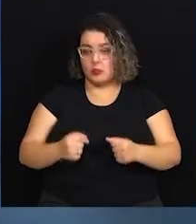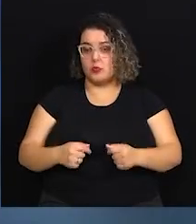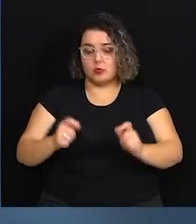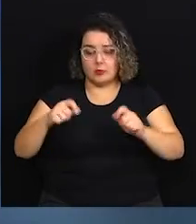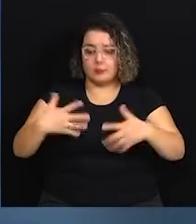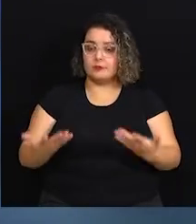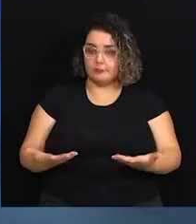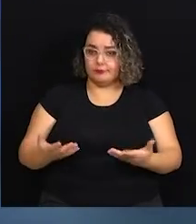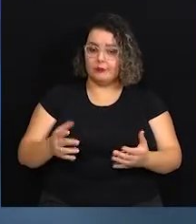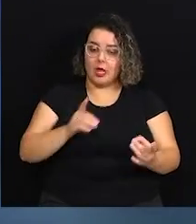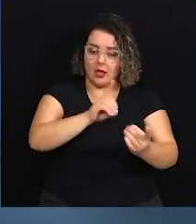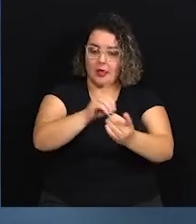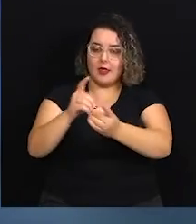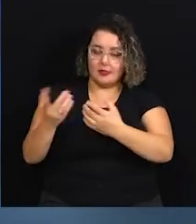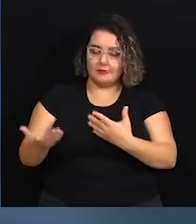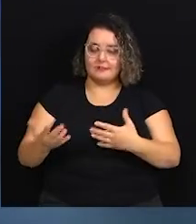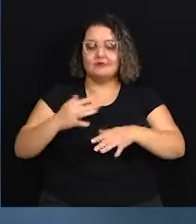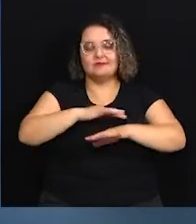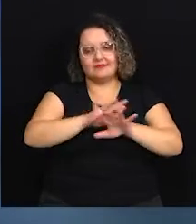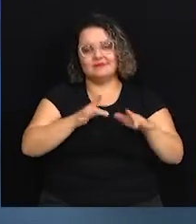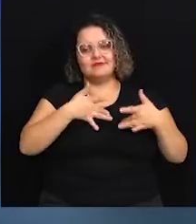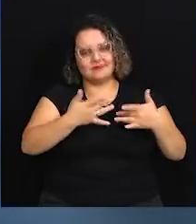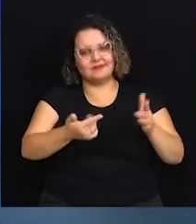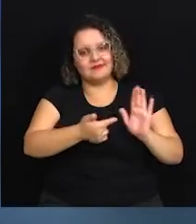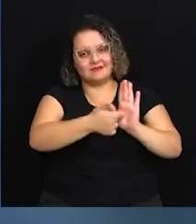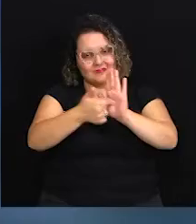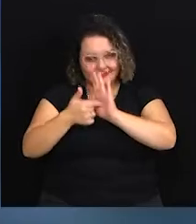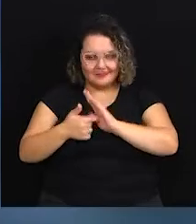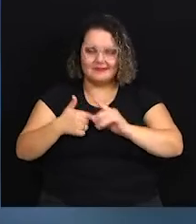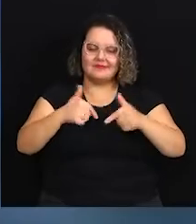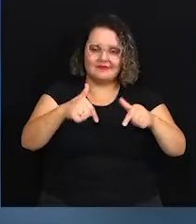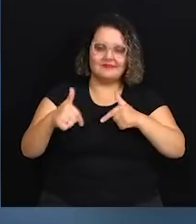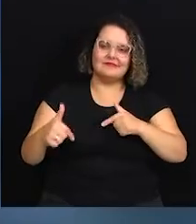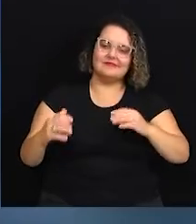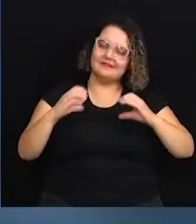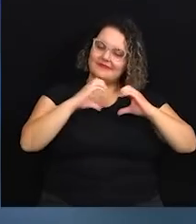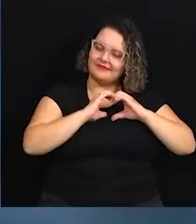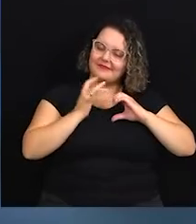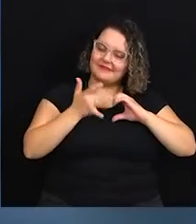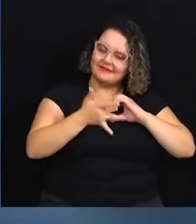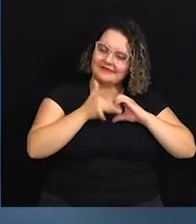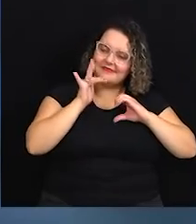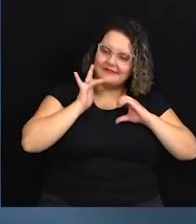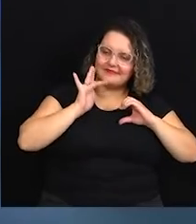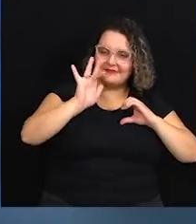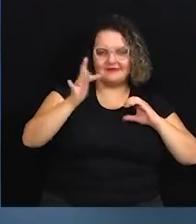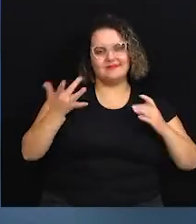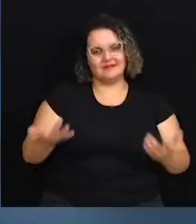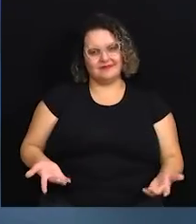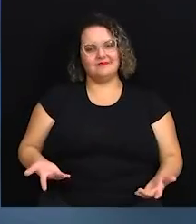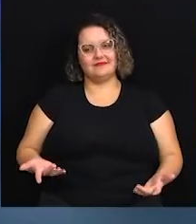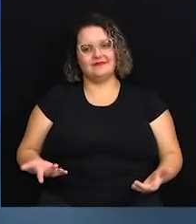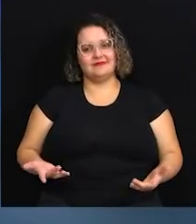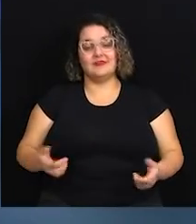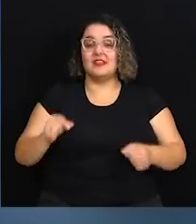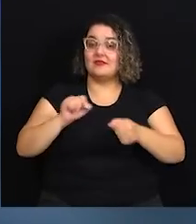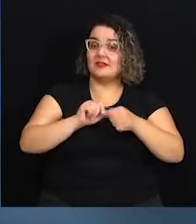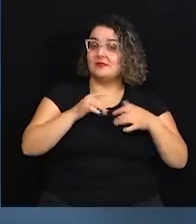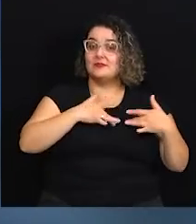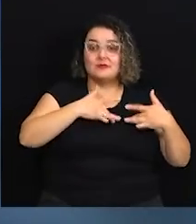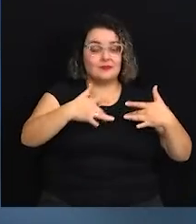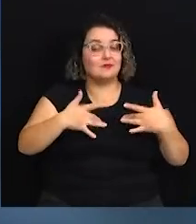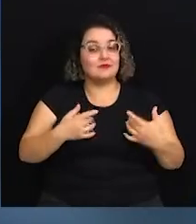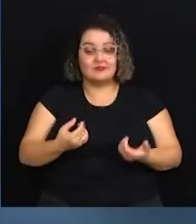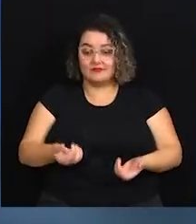E o Mãos Solidárias está aqui para mostrar esse trabalho e tocar o coração de vocês aí, quem sabe fazer um voluntariado,